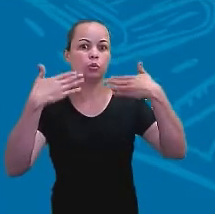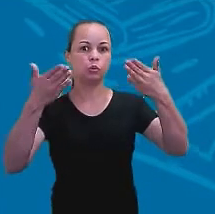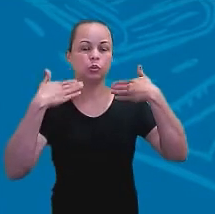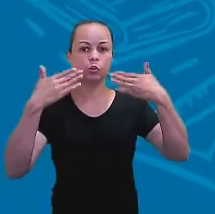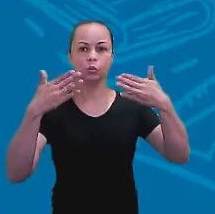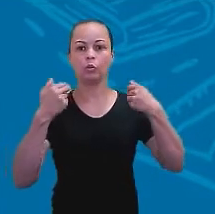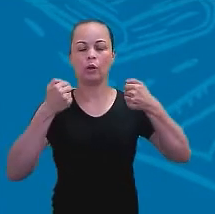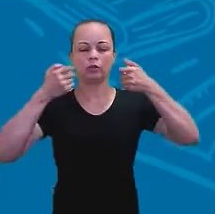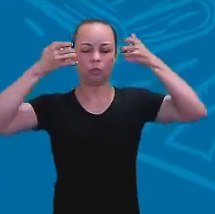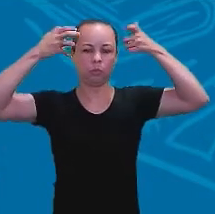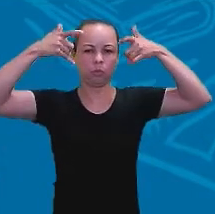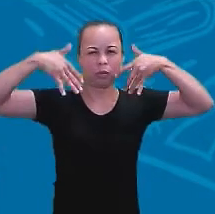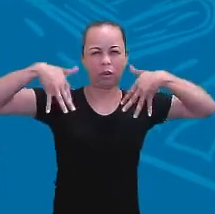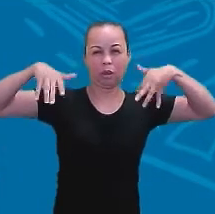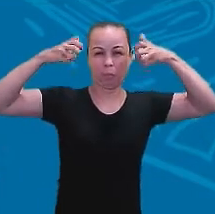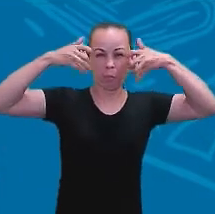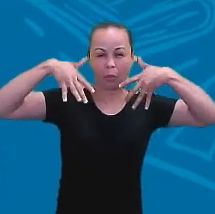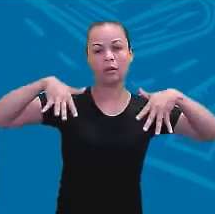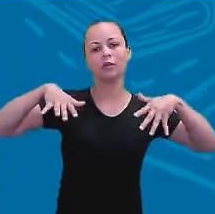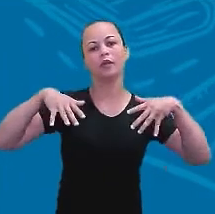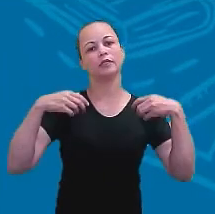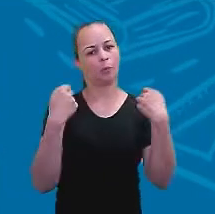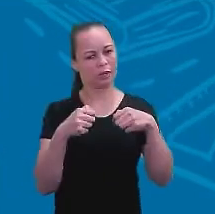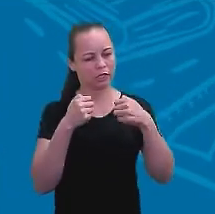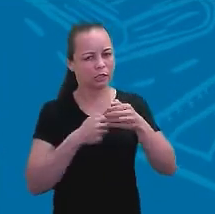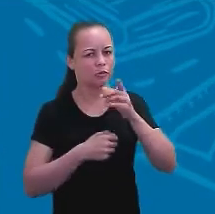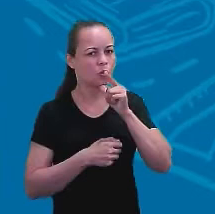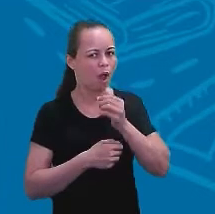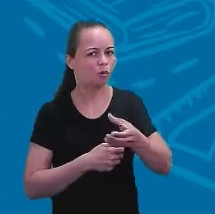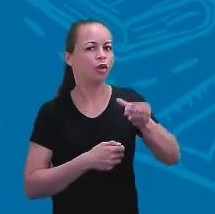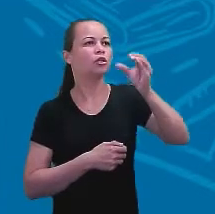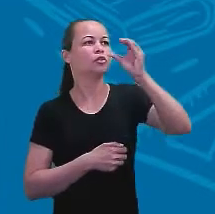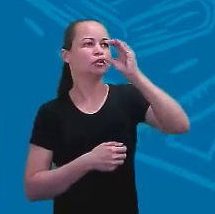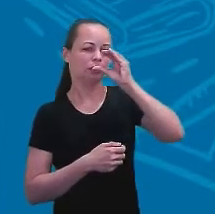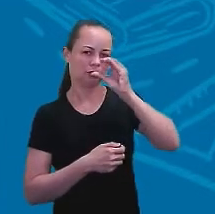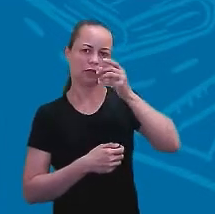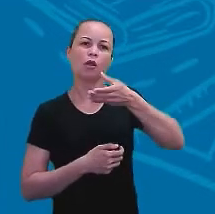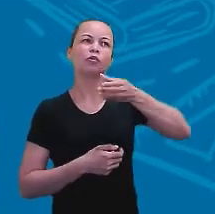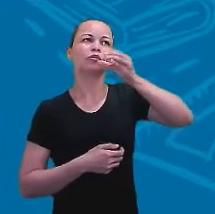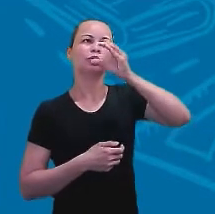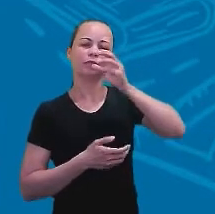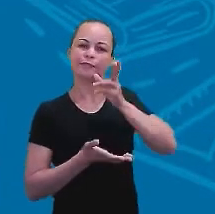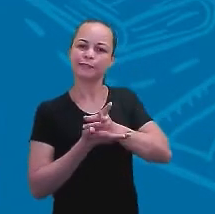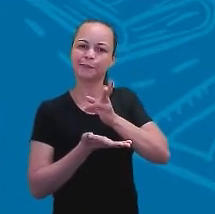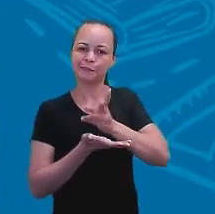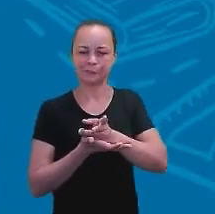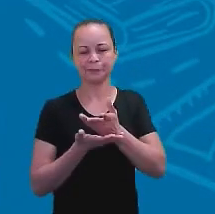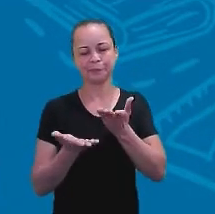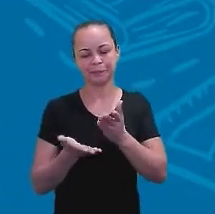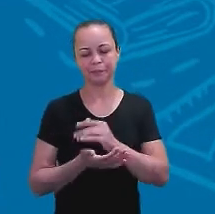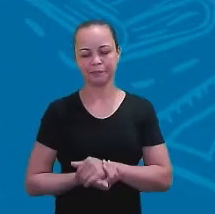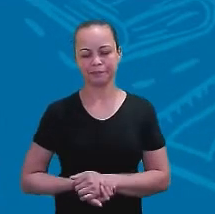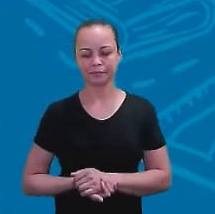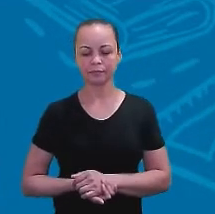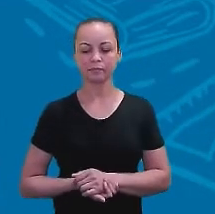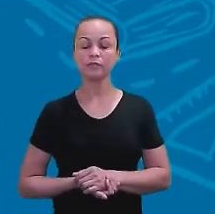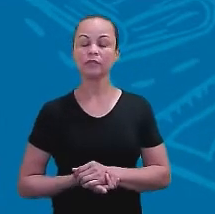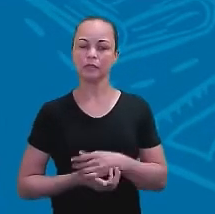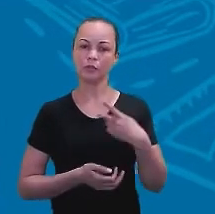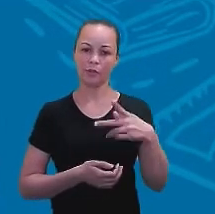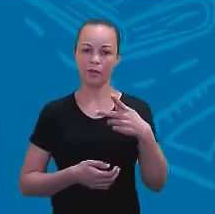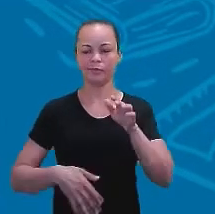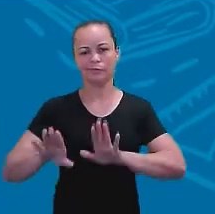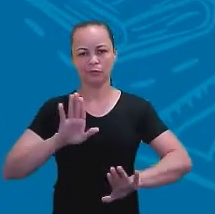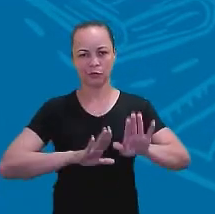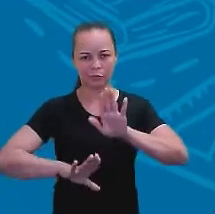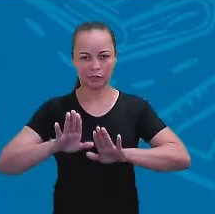perdendo líquido e a gente tem que repor todo esse líquido tomando bastante água, tá ok? Então esses são alguns cuidados que a